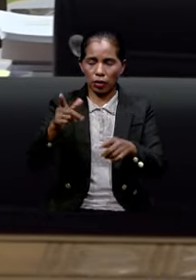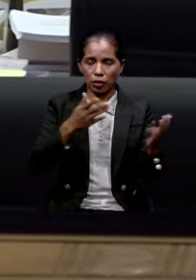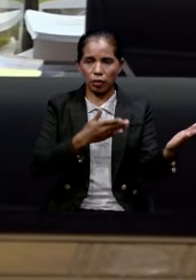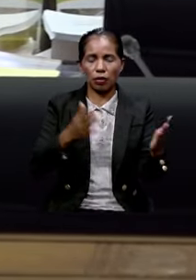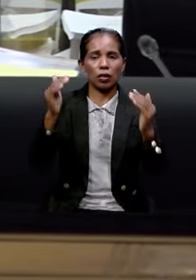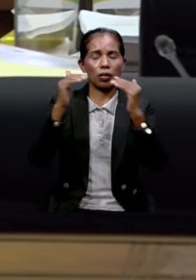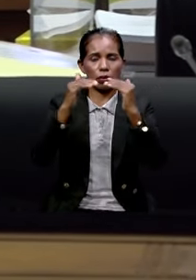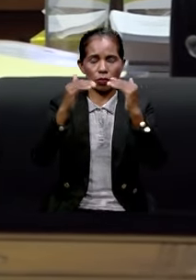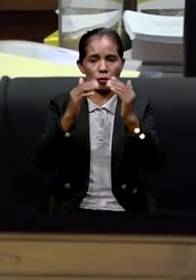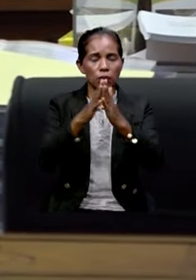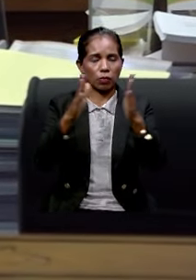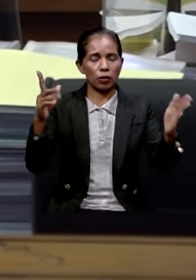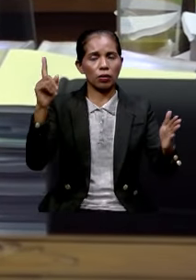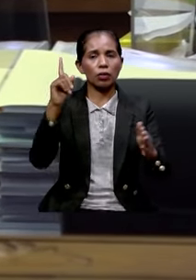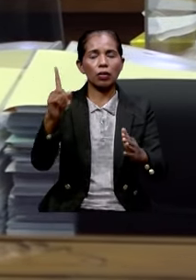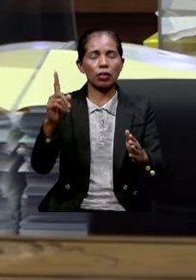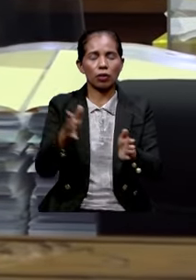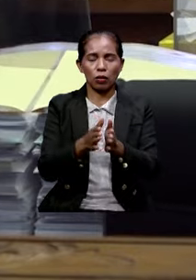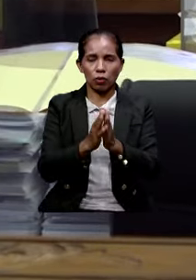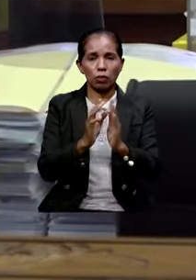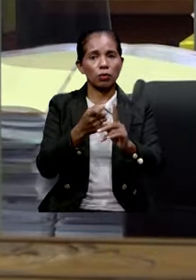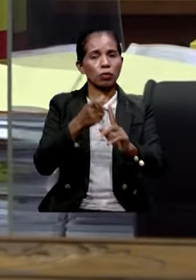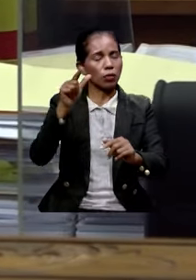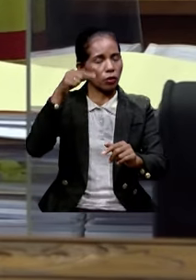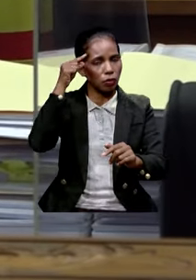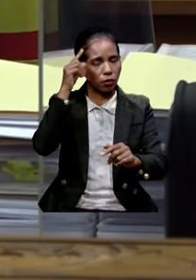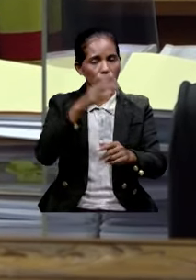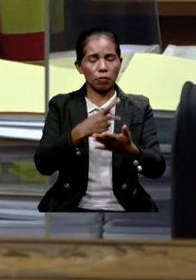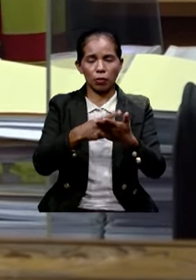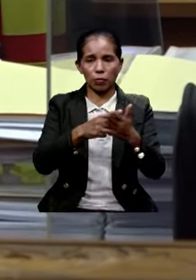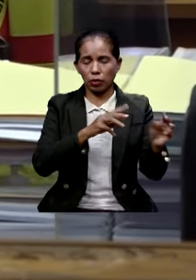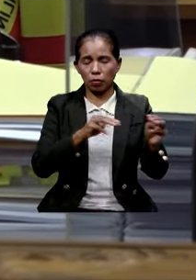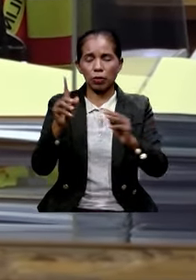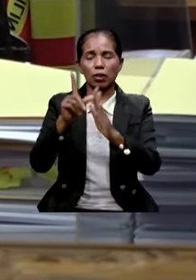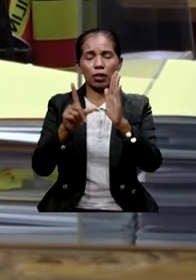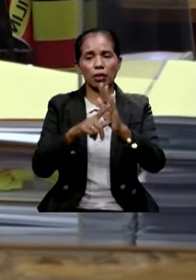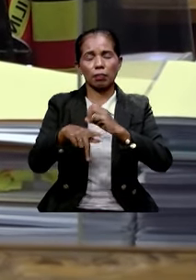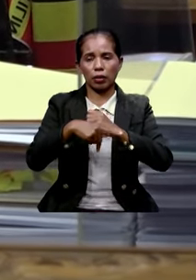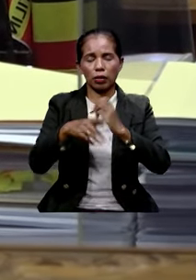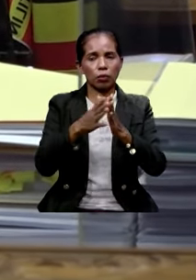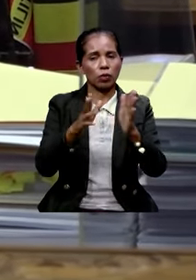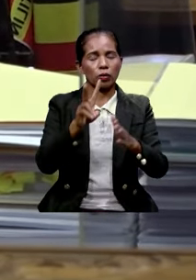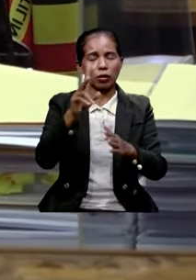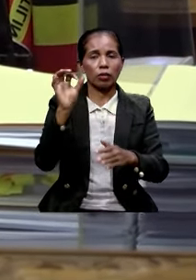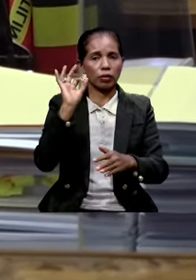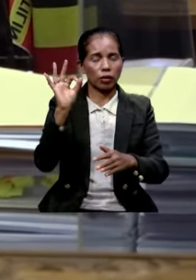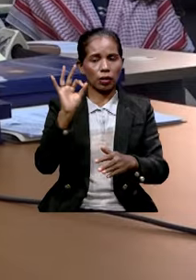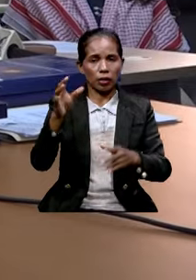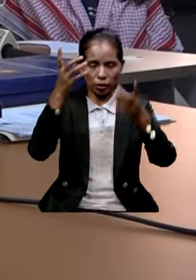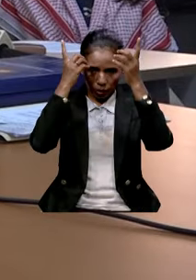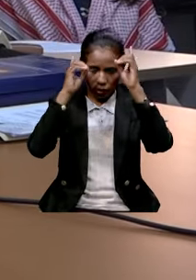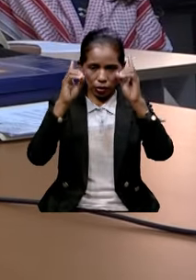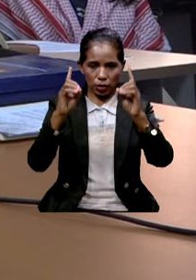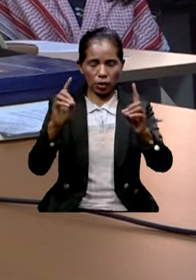plenaria extraordinaria ba pedido urgência usi governo ba proposta alteração mai be partido oposição Fretilin decidi latuir plenaria